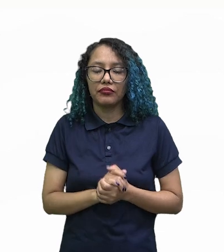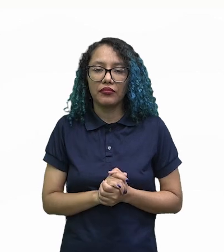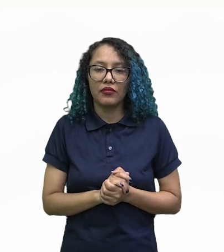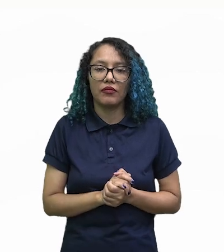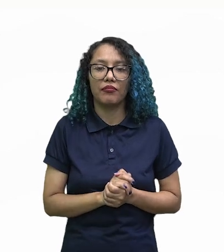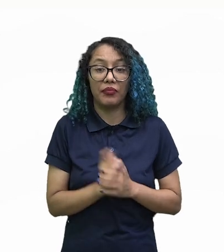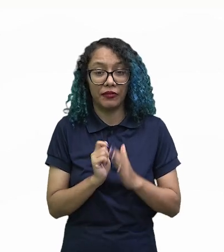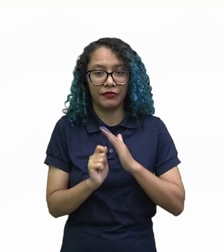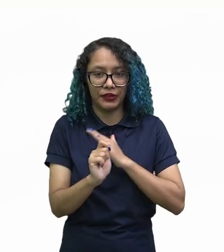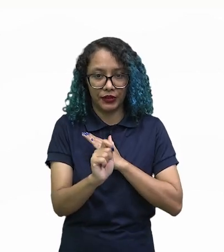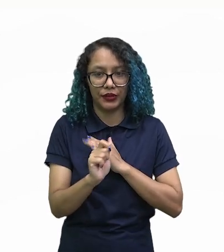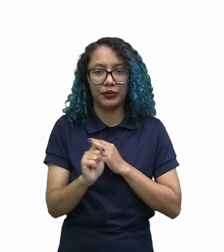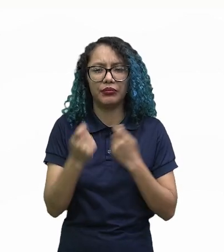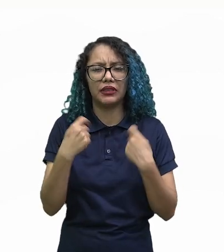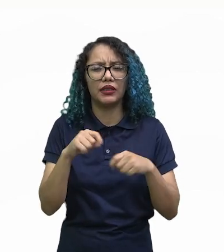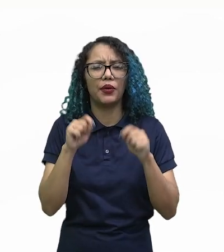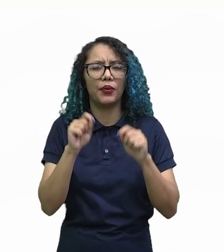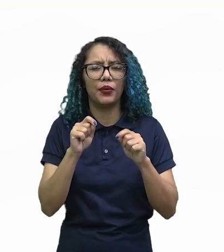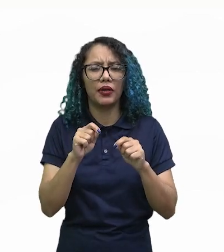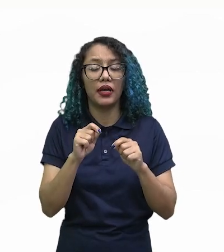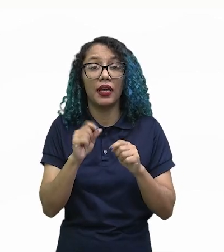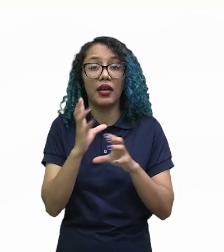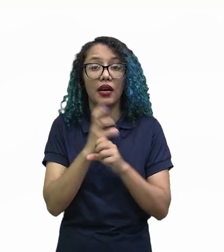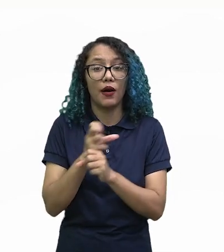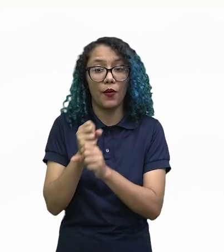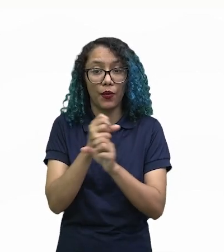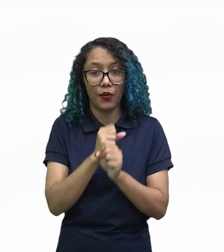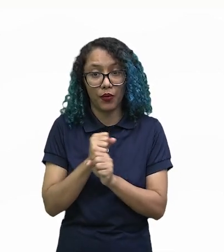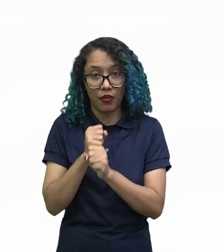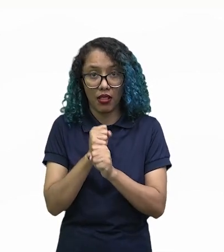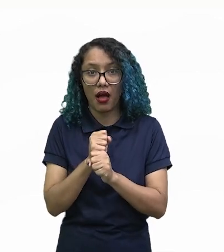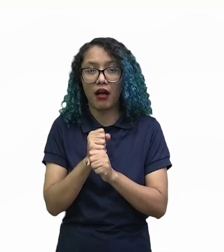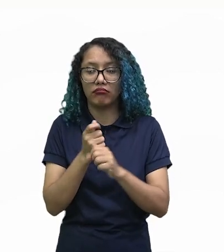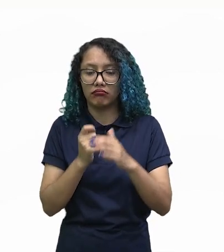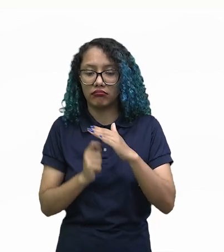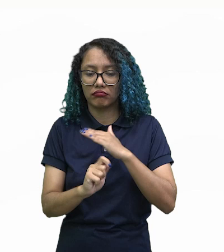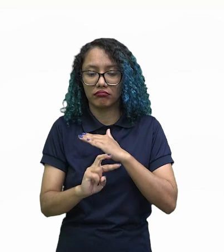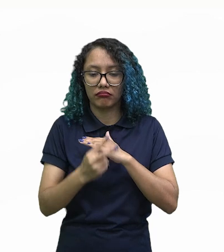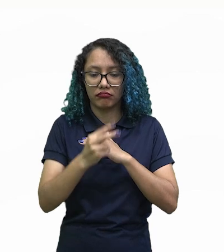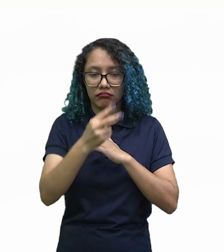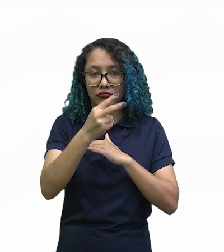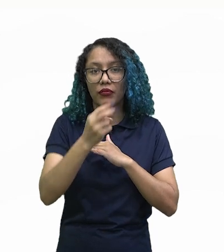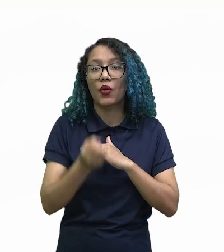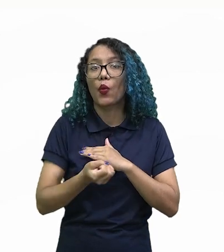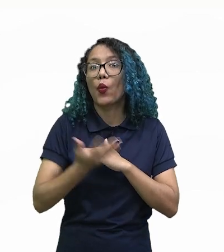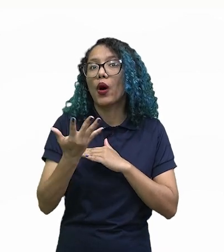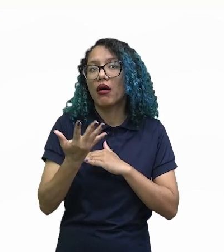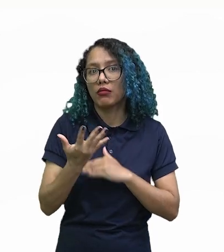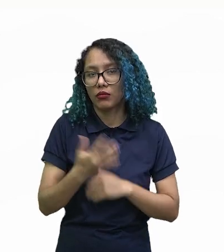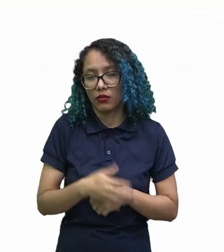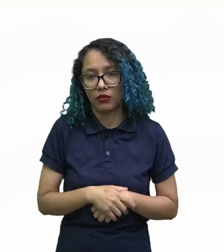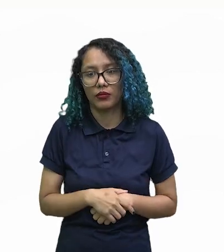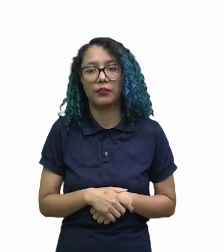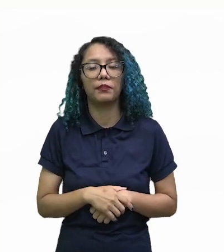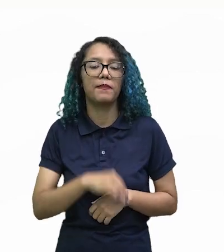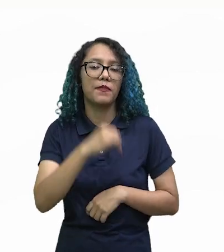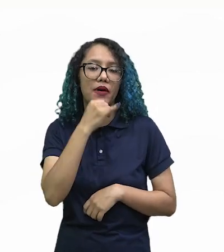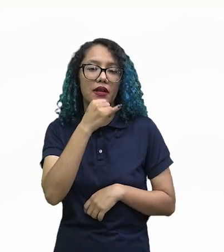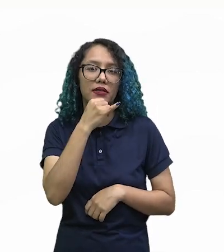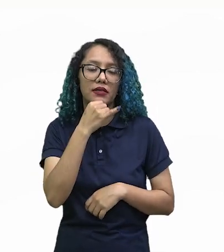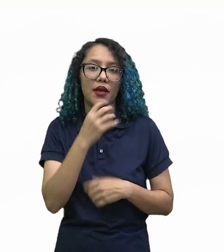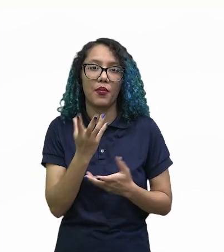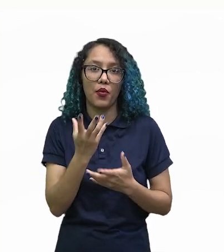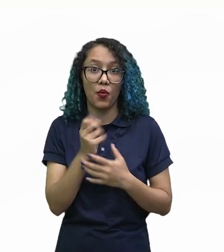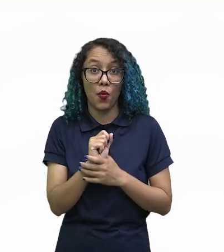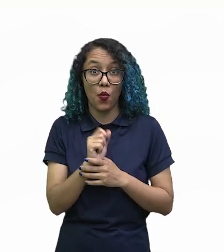Para aí você investir, você precisa saber calcular os rendimentos desse investimento. Você vai ali aplicar o seu